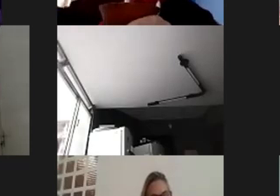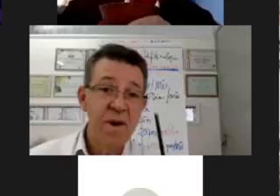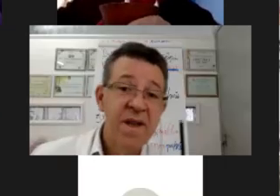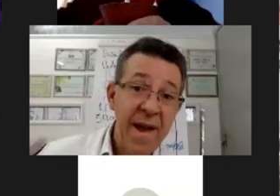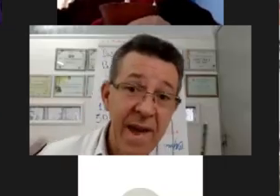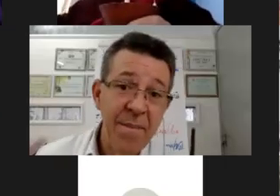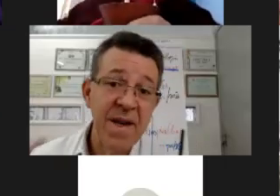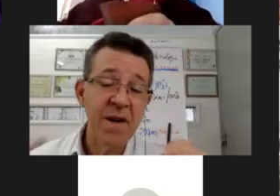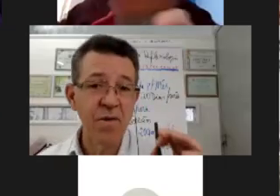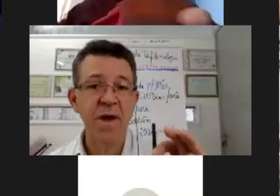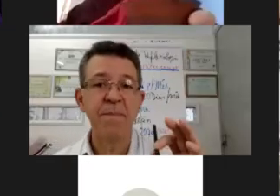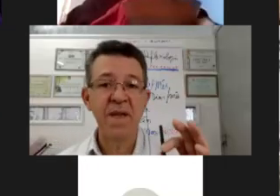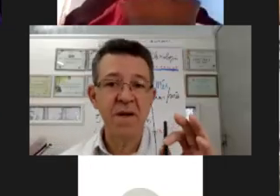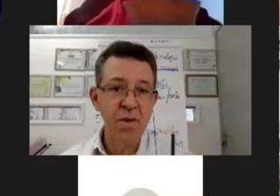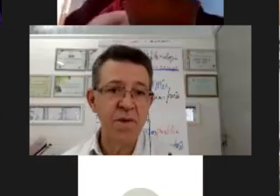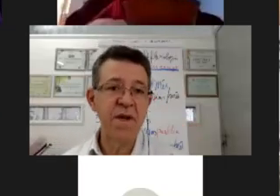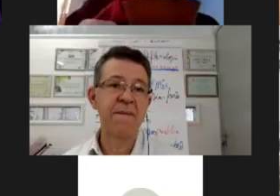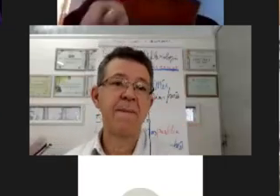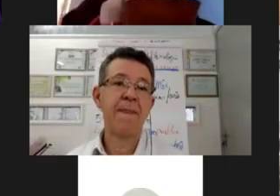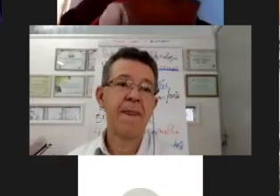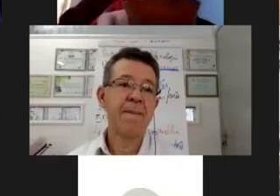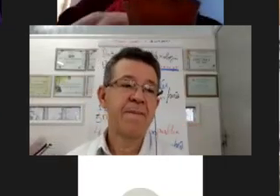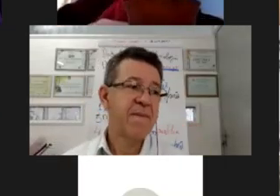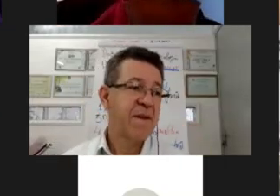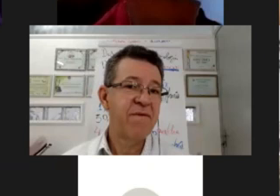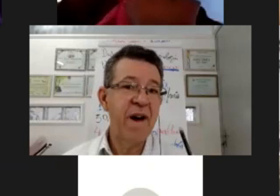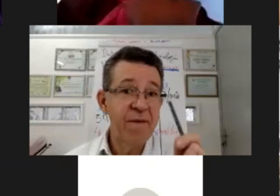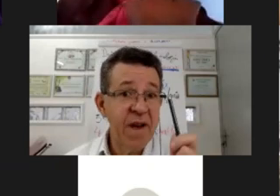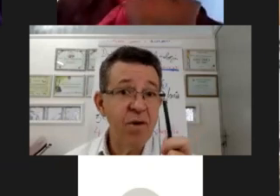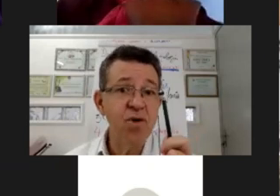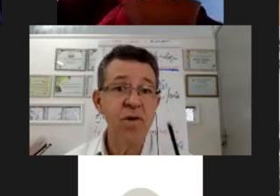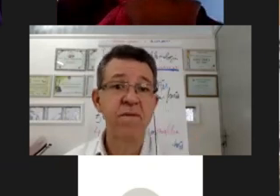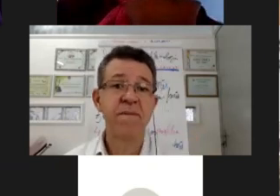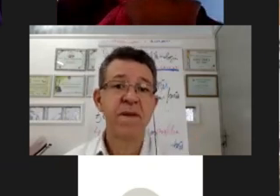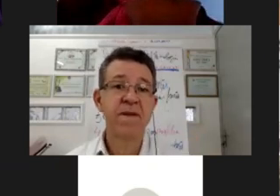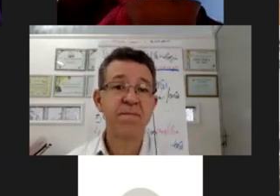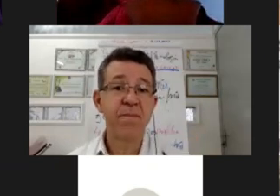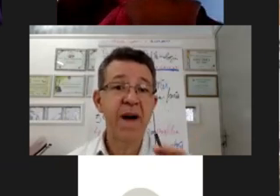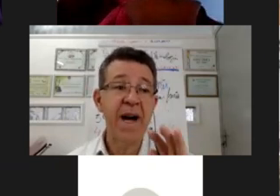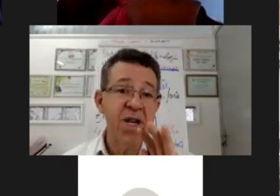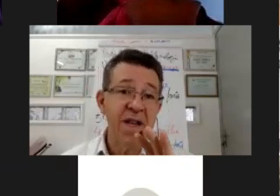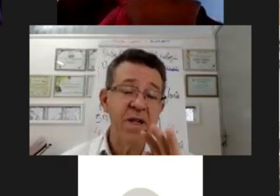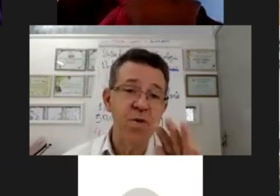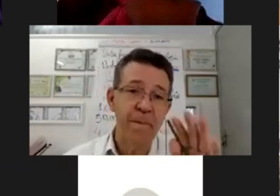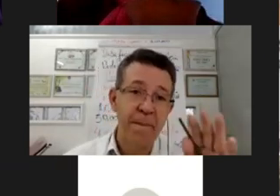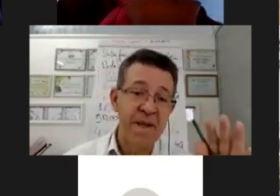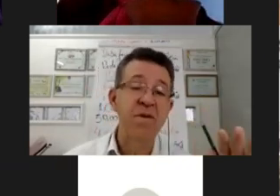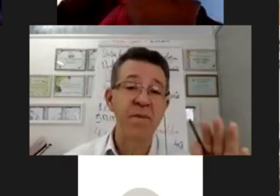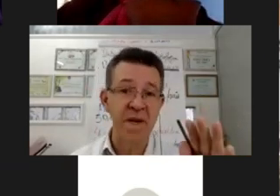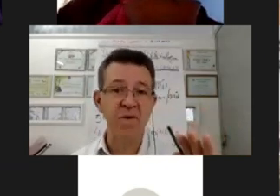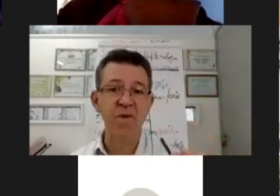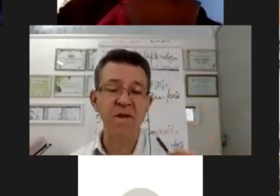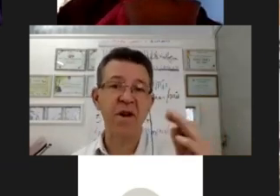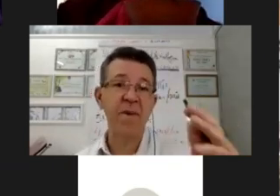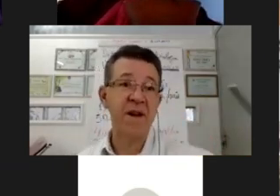Então, quem é manicure e pedicure vai virar o jogo. A agenda sua para